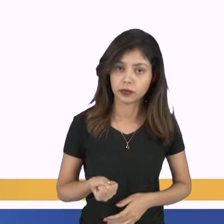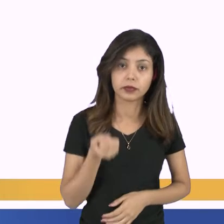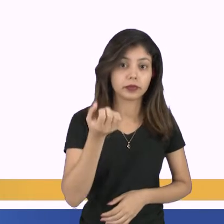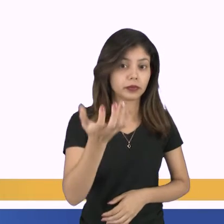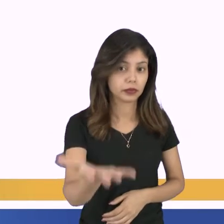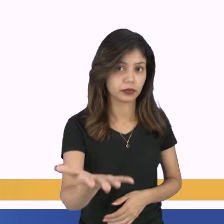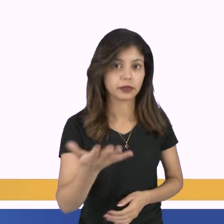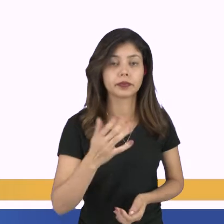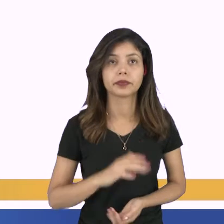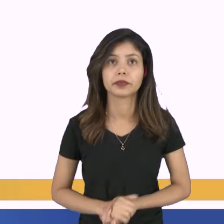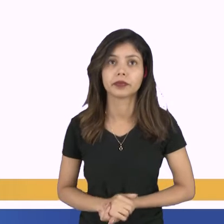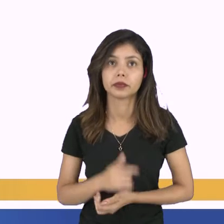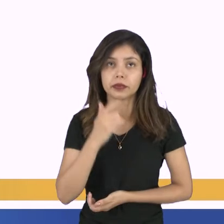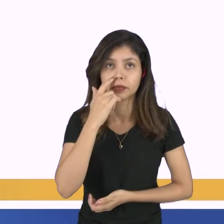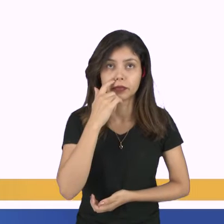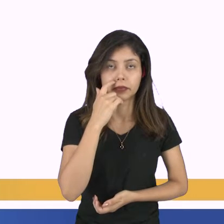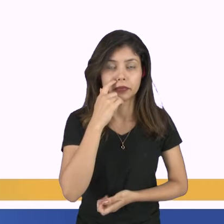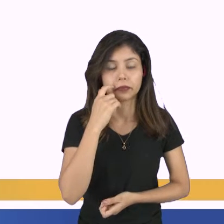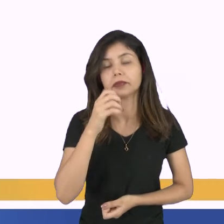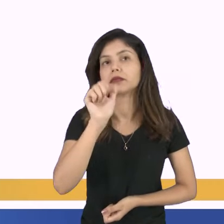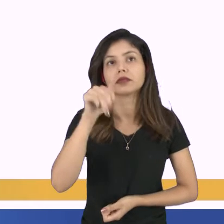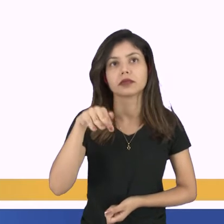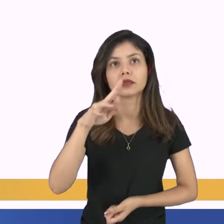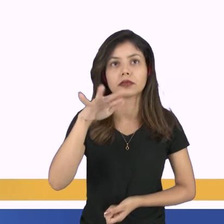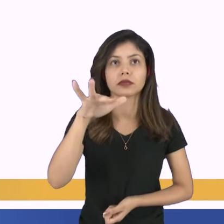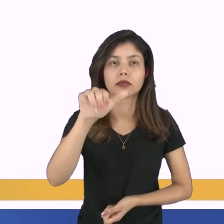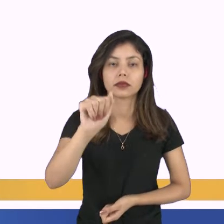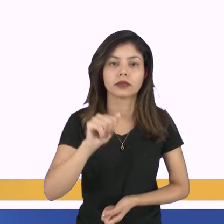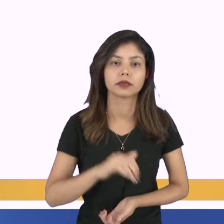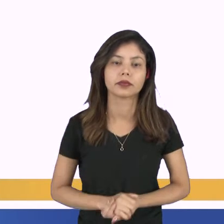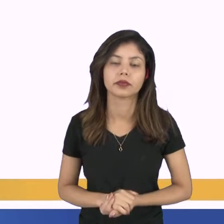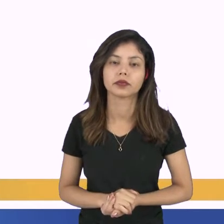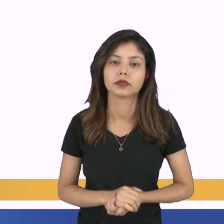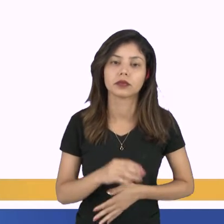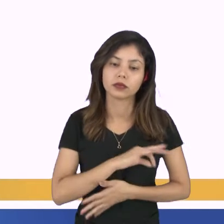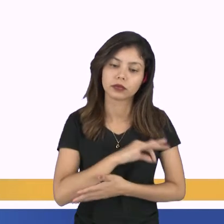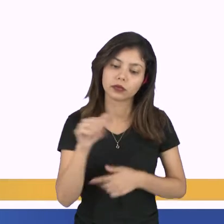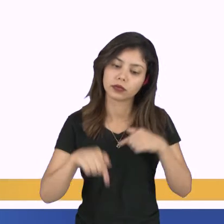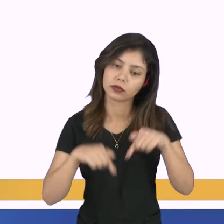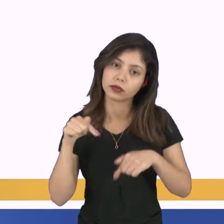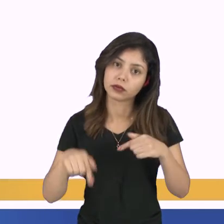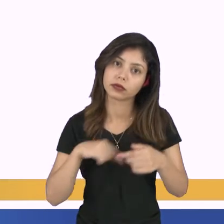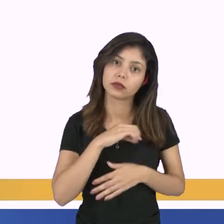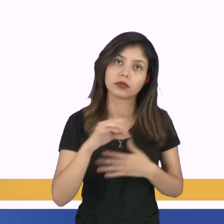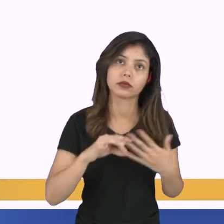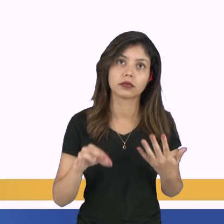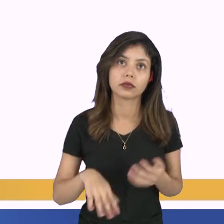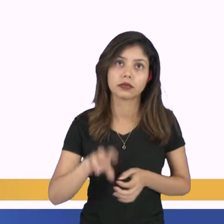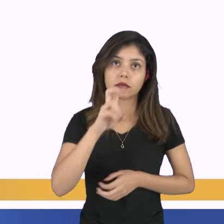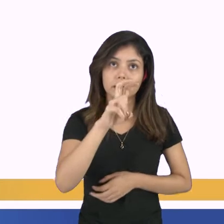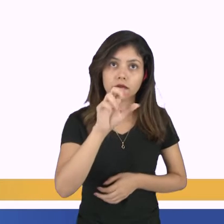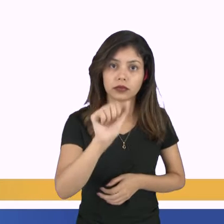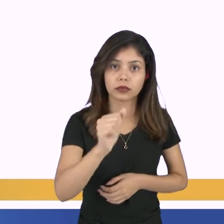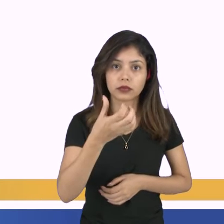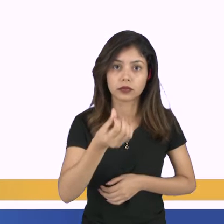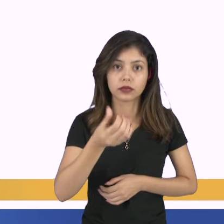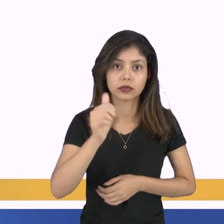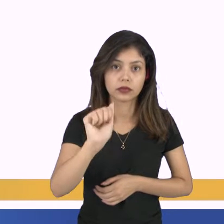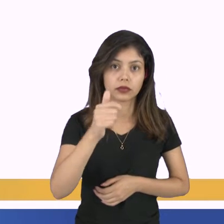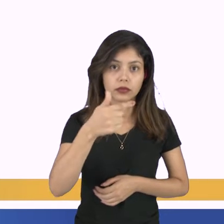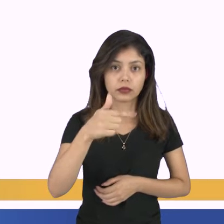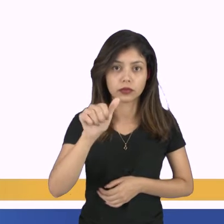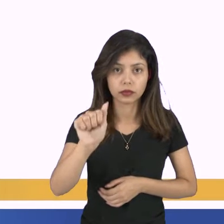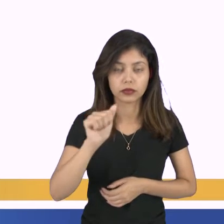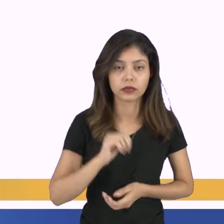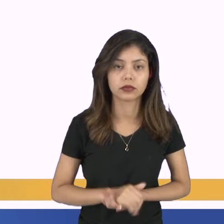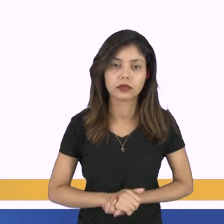elétrons. Quem são os ametais? São os elementos químicos presentes nas famílias 5A,